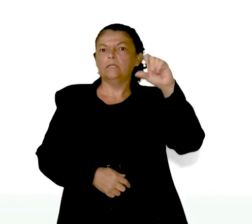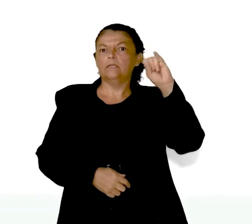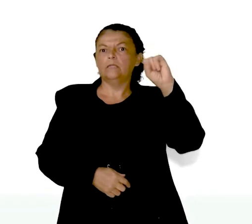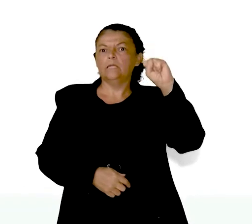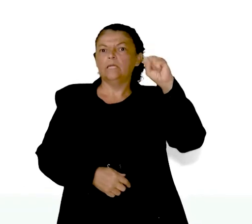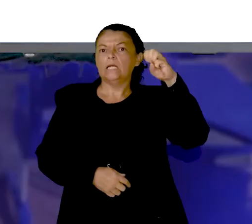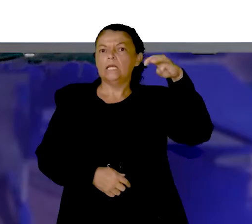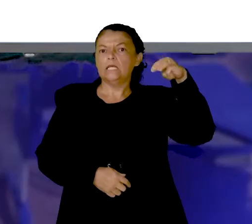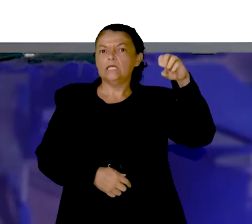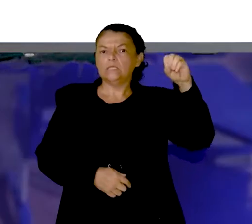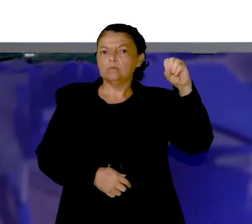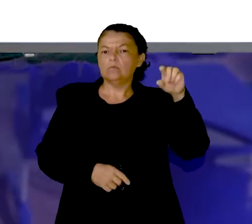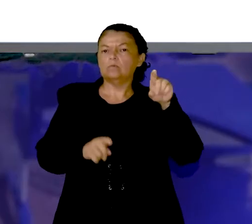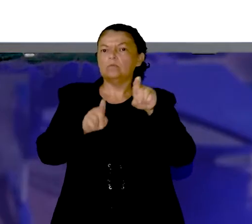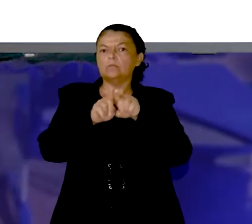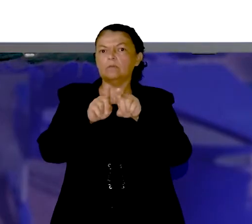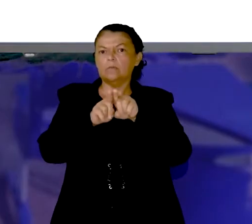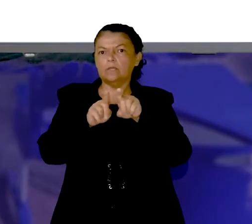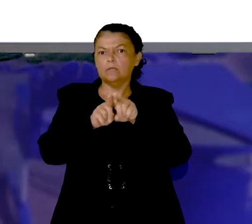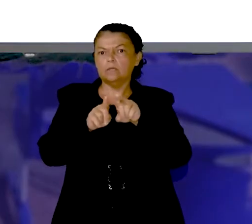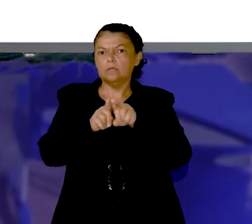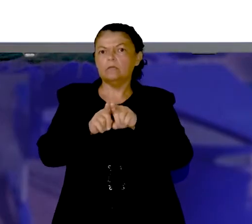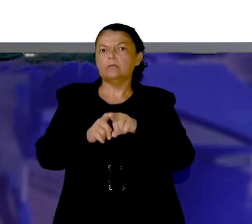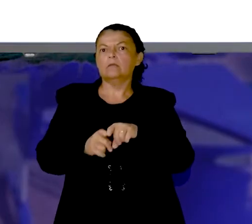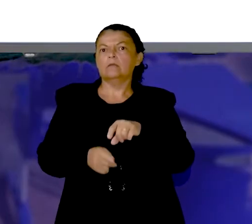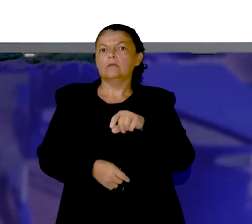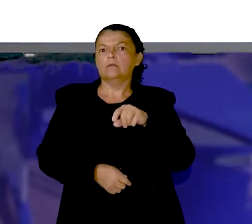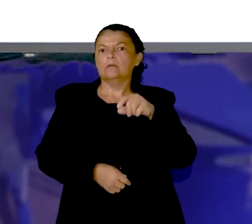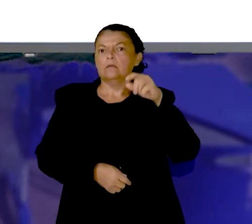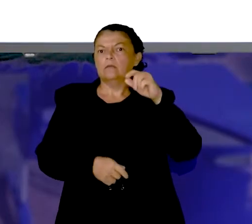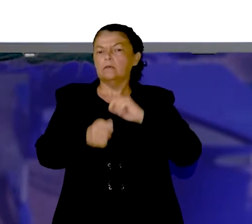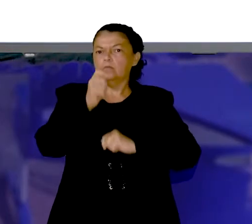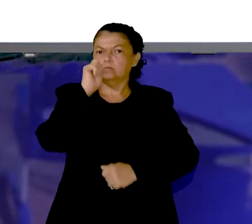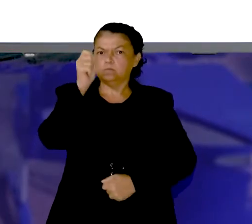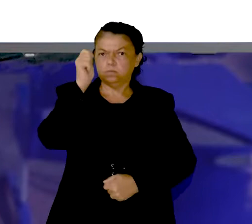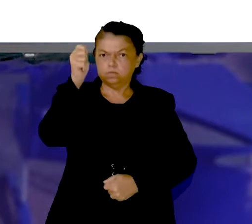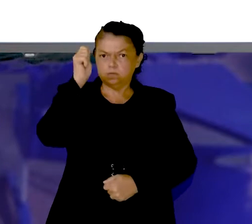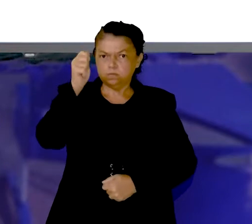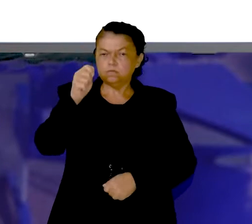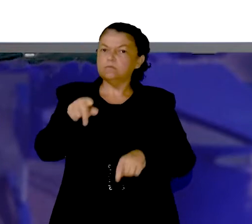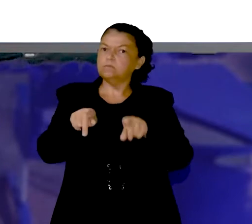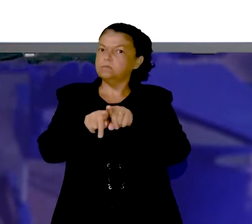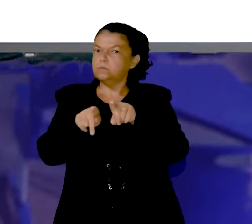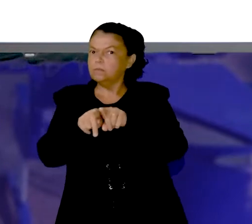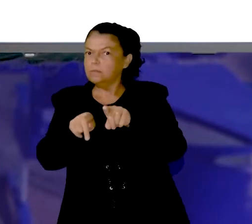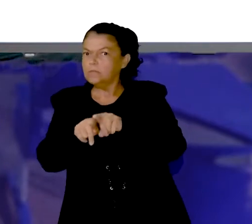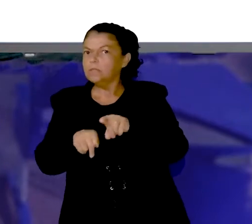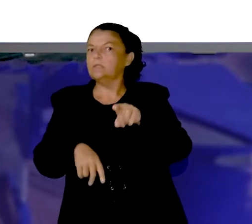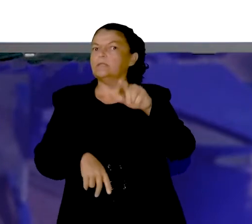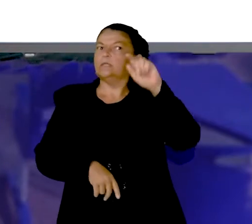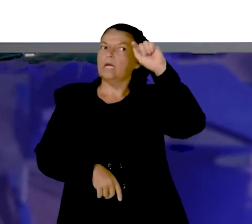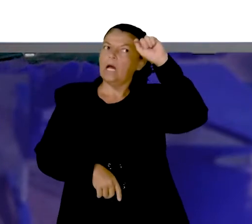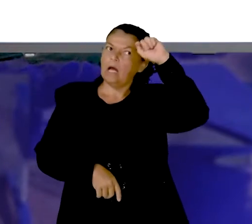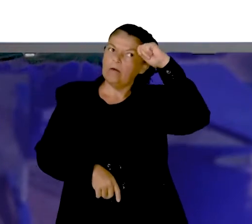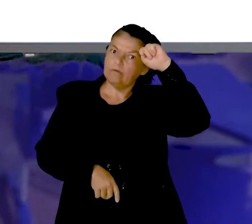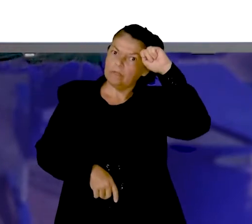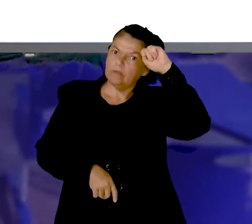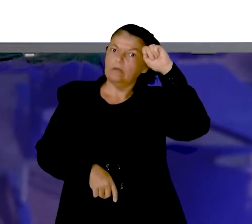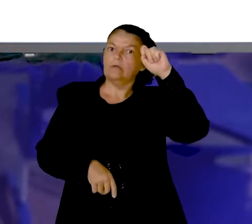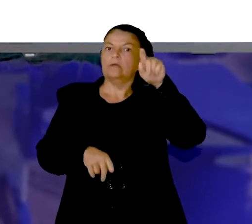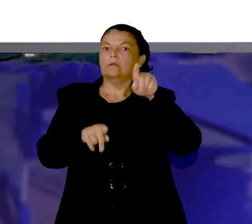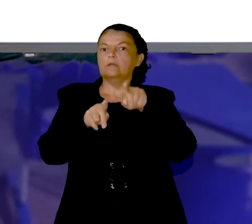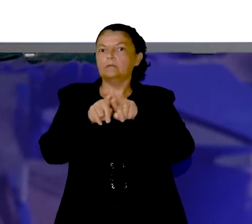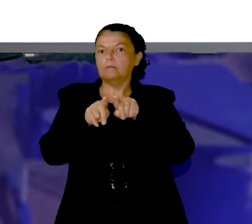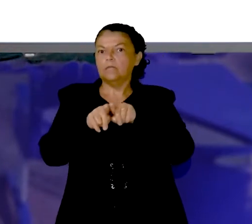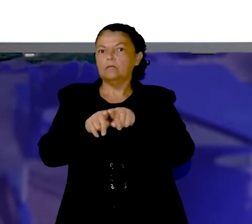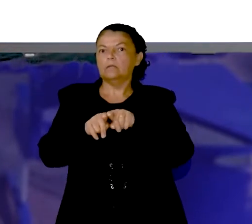No entanto, nós nessa primeira aula ficaremos apenas com o niilismo e nas aulas